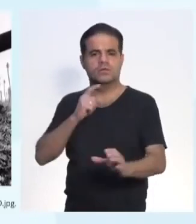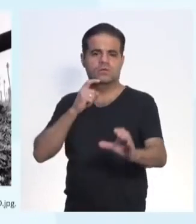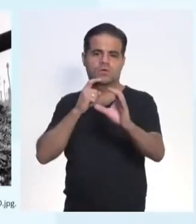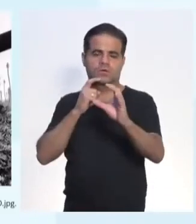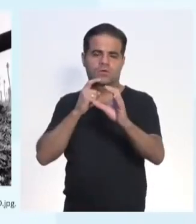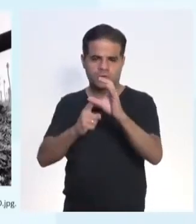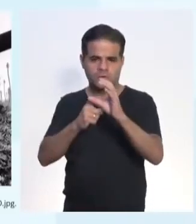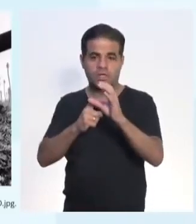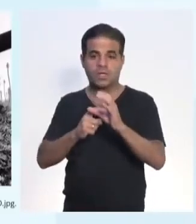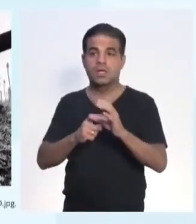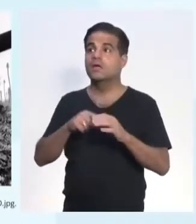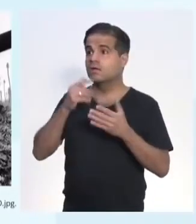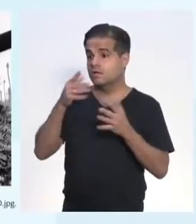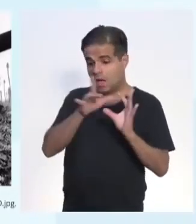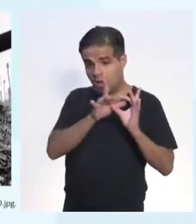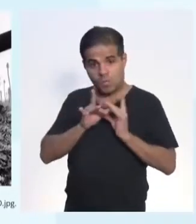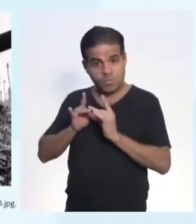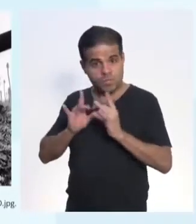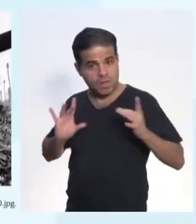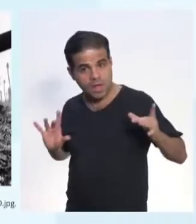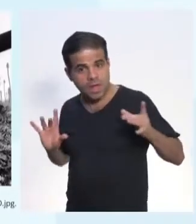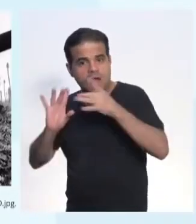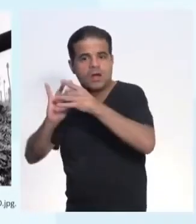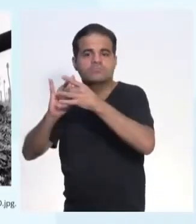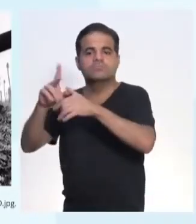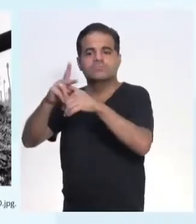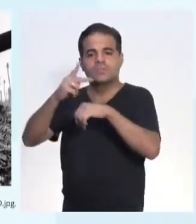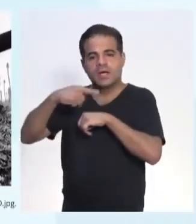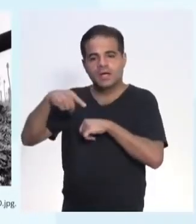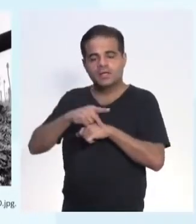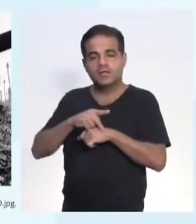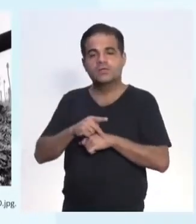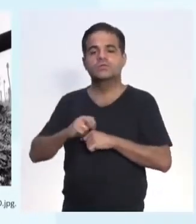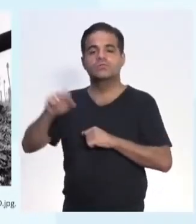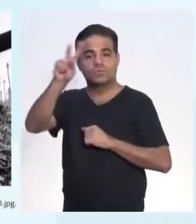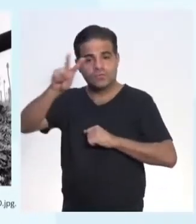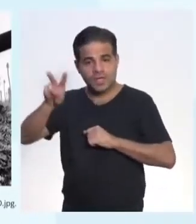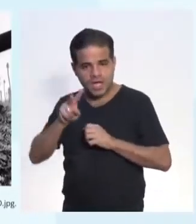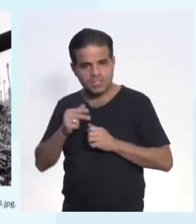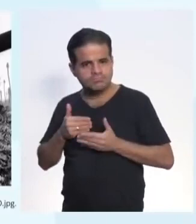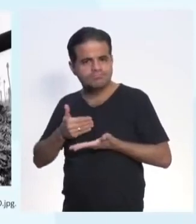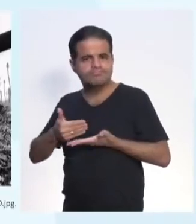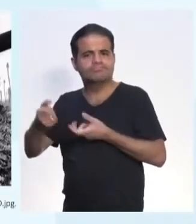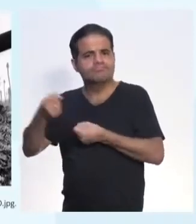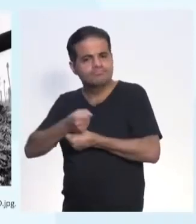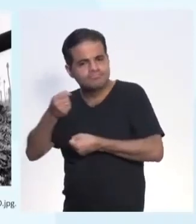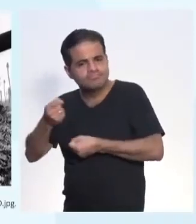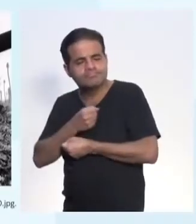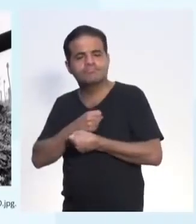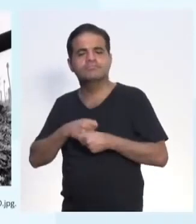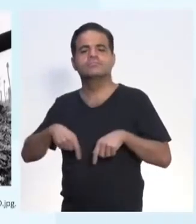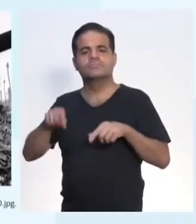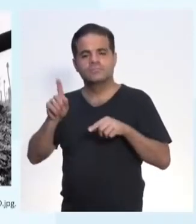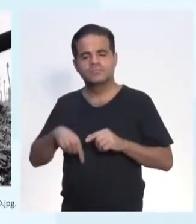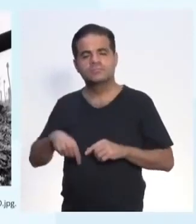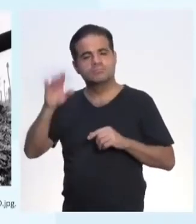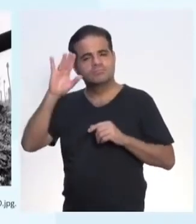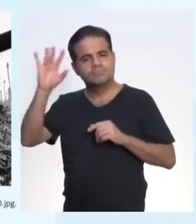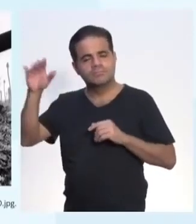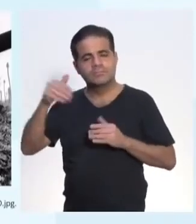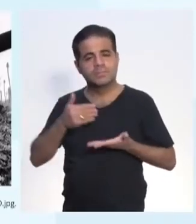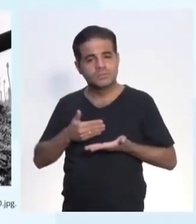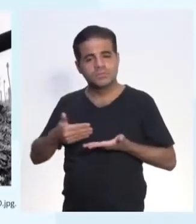na união do país o Vietnã se constrói também a partir do sistema